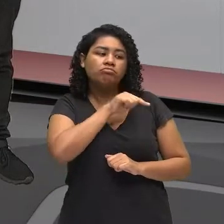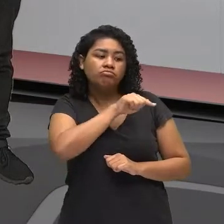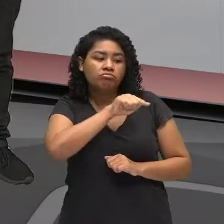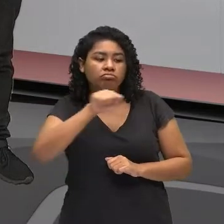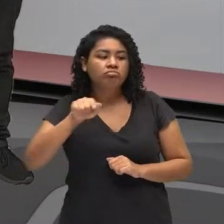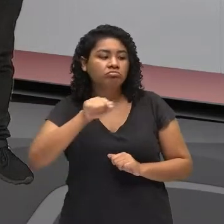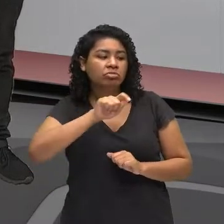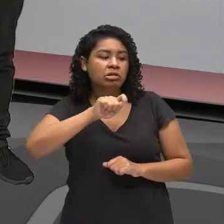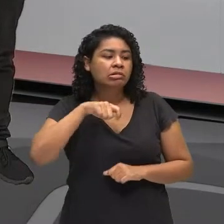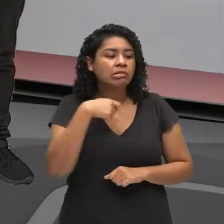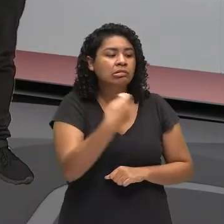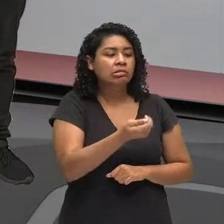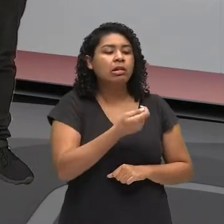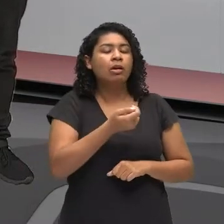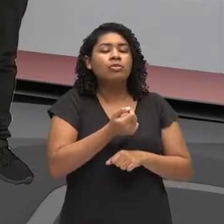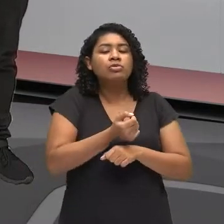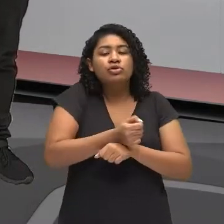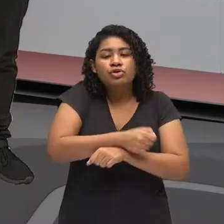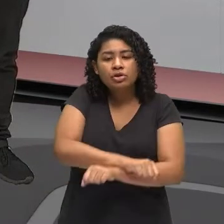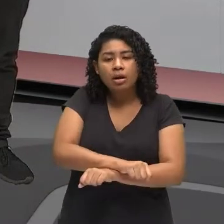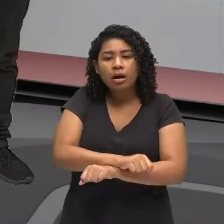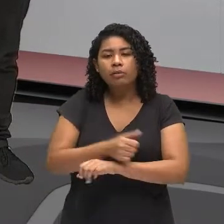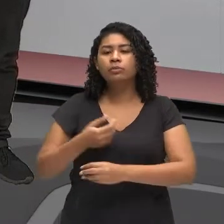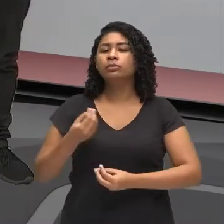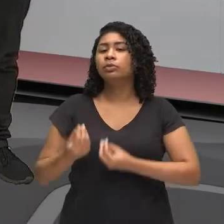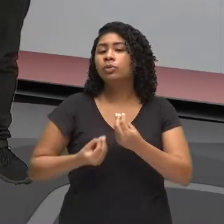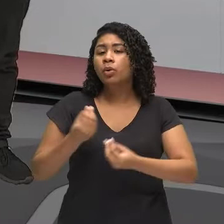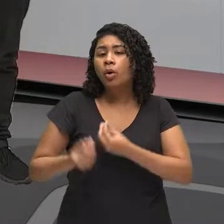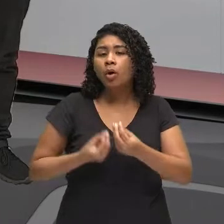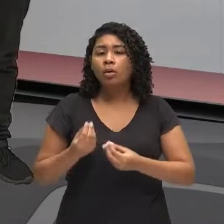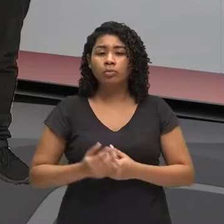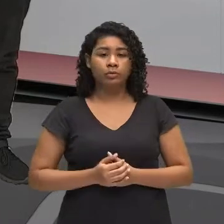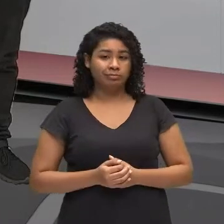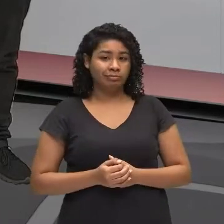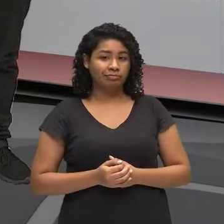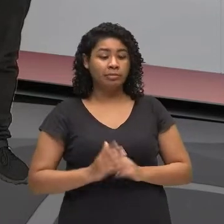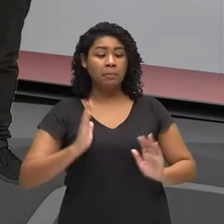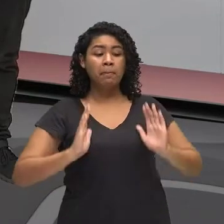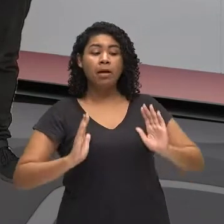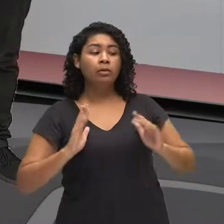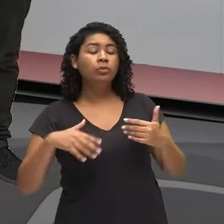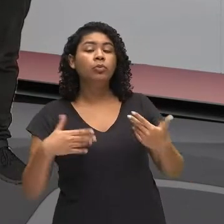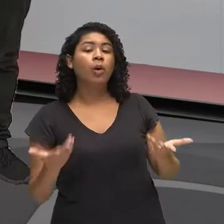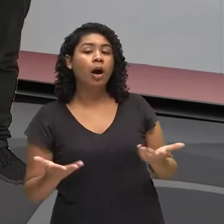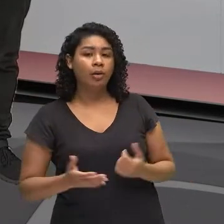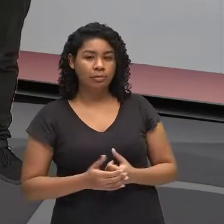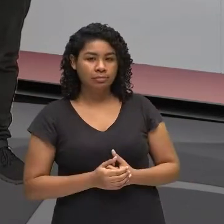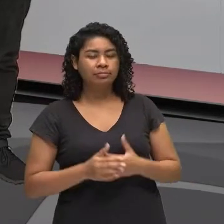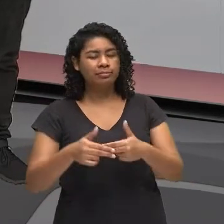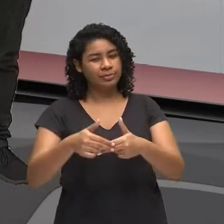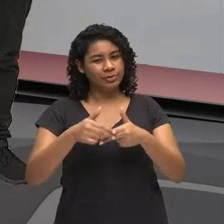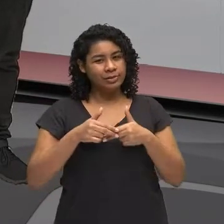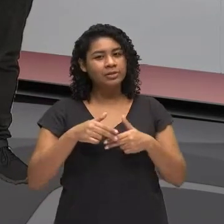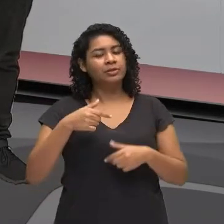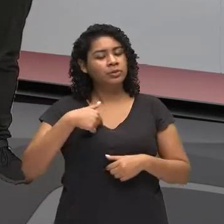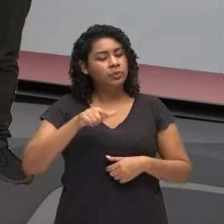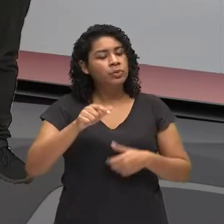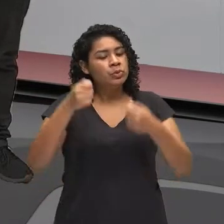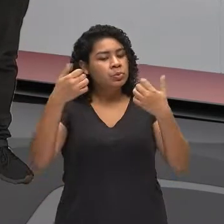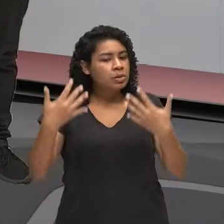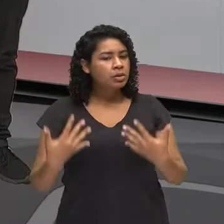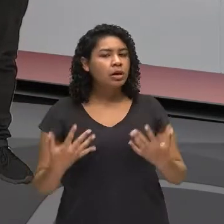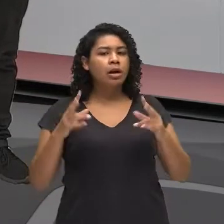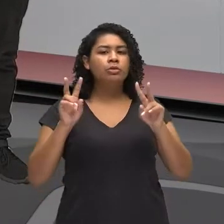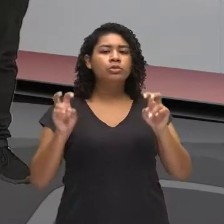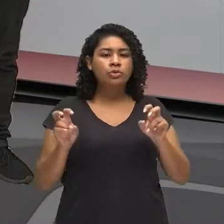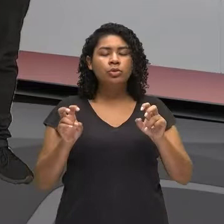de escravos. De que forma? Quando? Em que momento? Não é? Então, nós vamos começar a observar algumas mudanças no